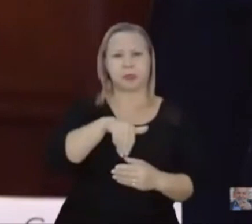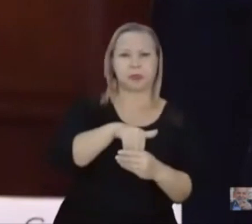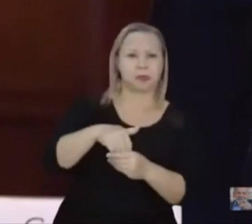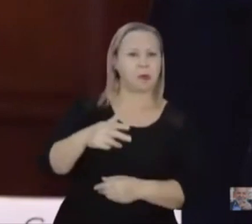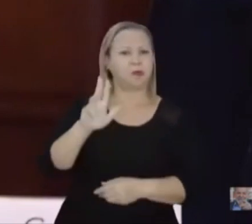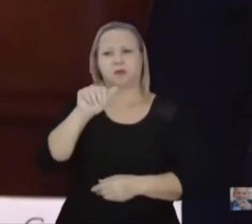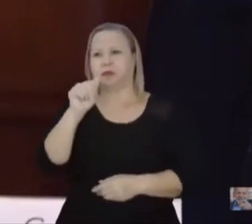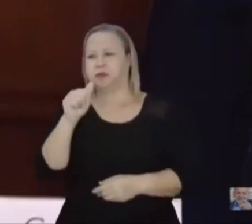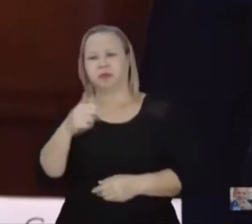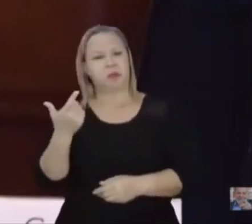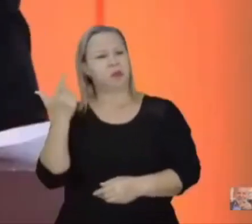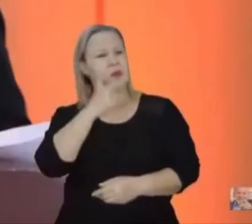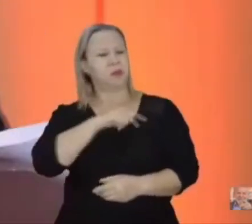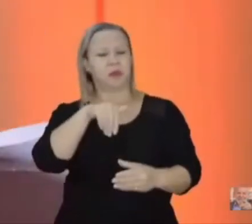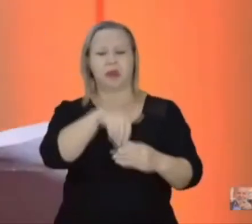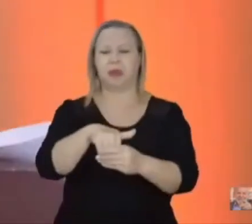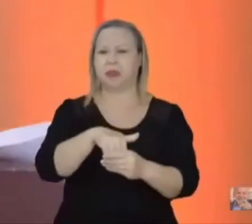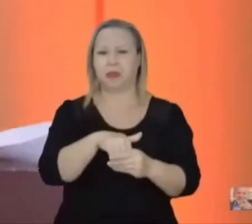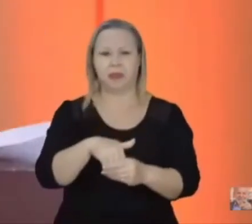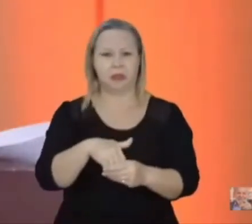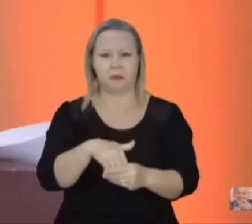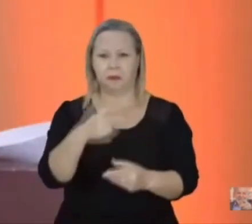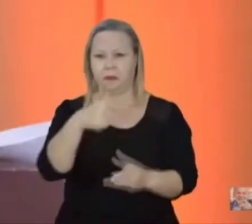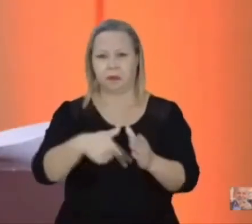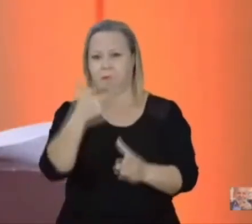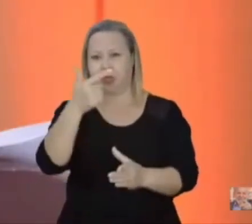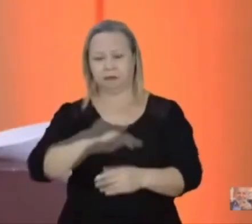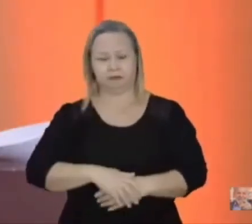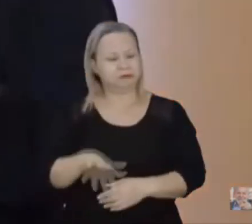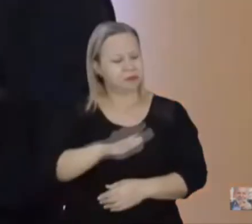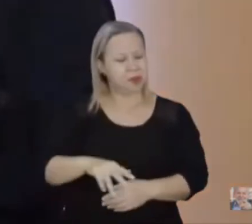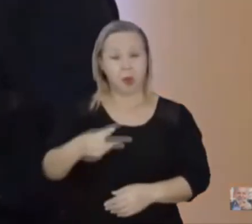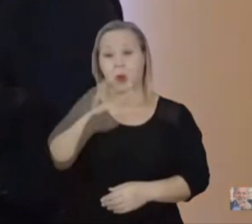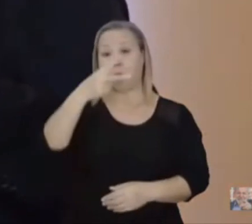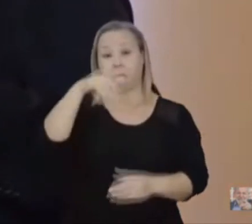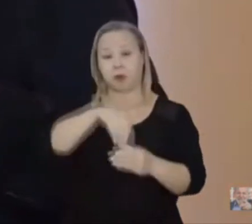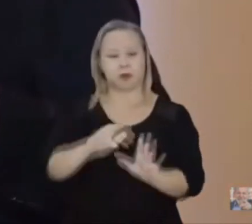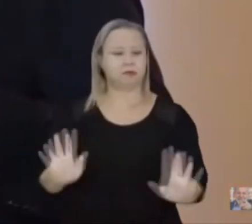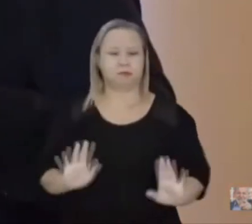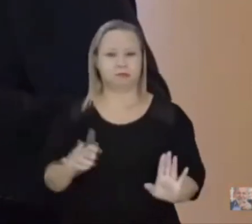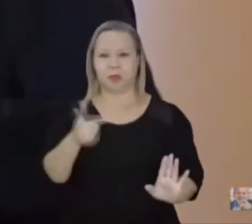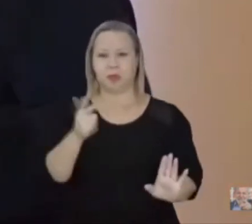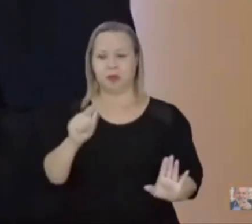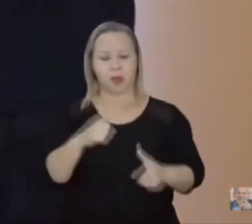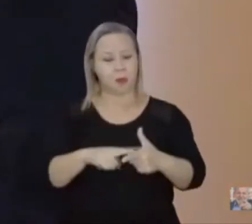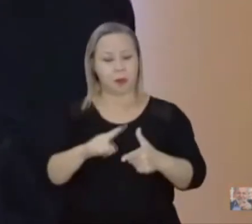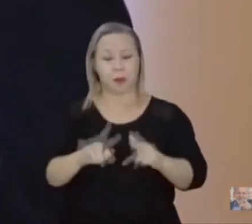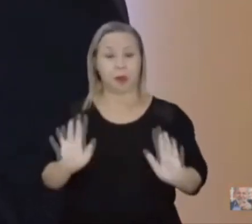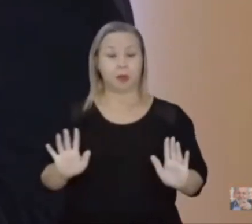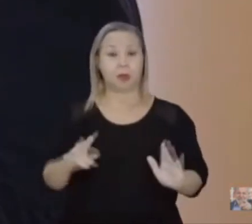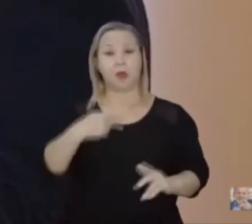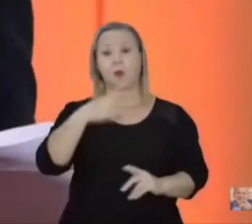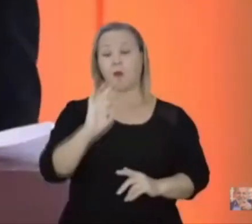sempre disputei os dois turnos, todas as eleições, e eu não vejo problema nisso, até porque o PT foi um dos partidos que